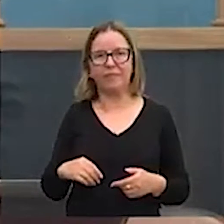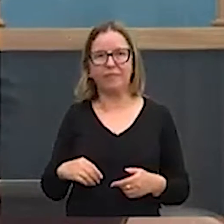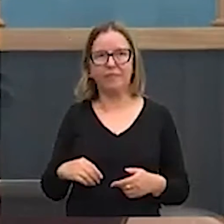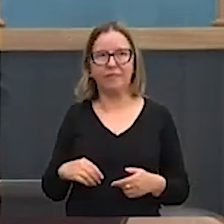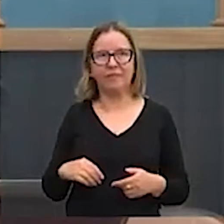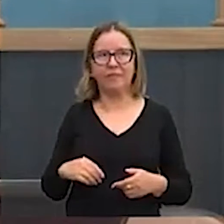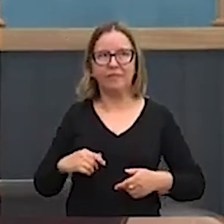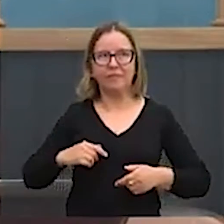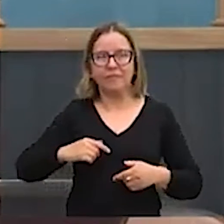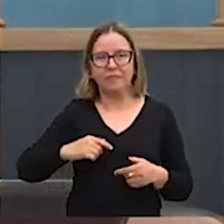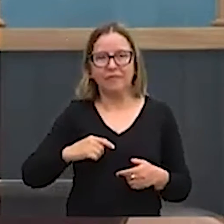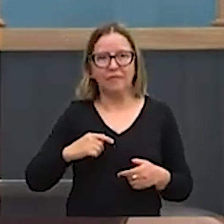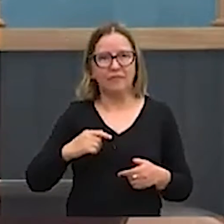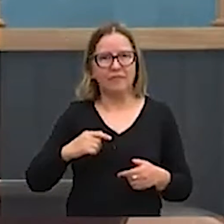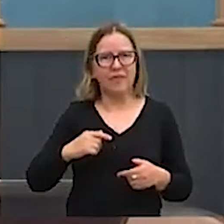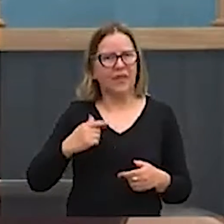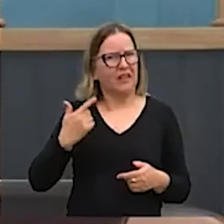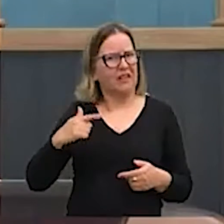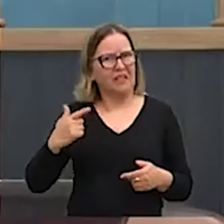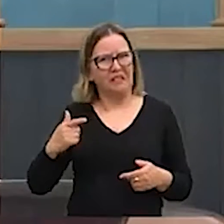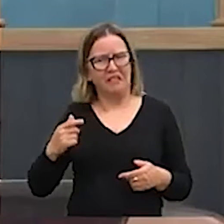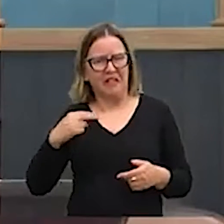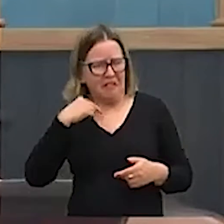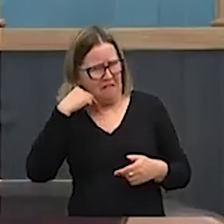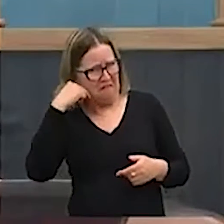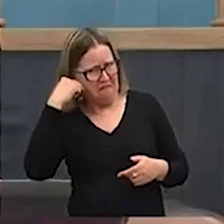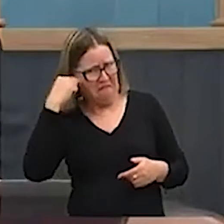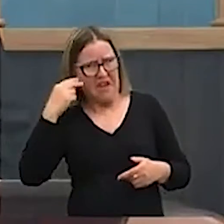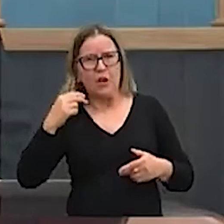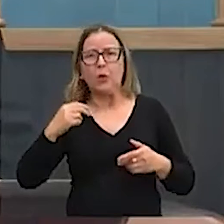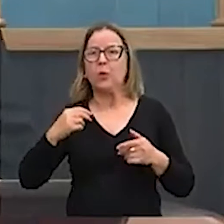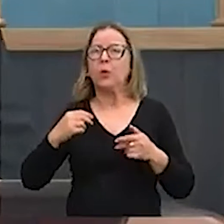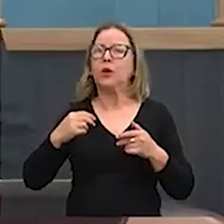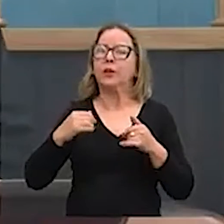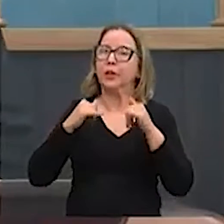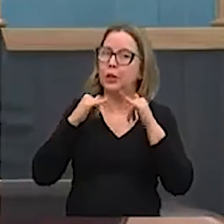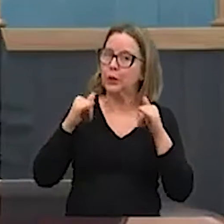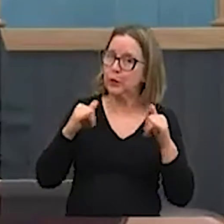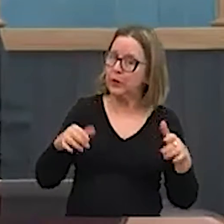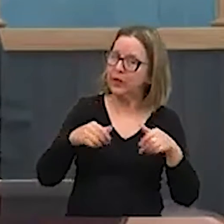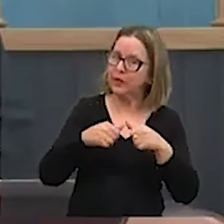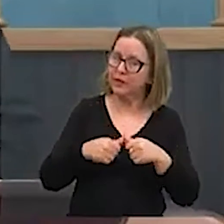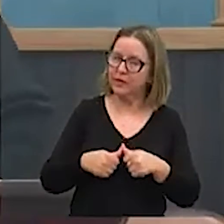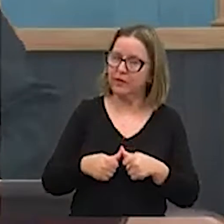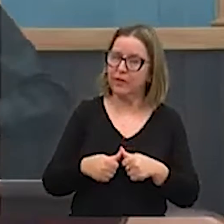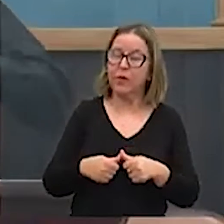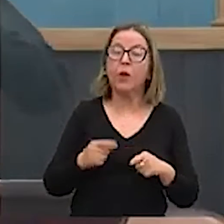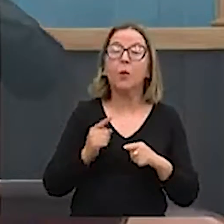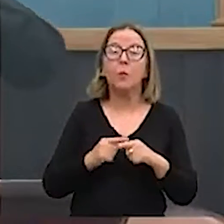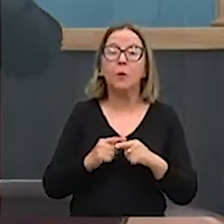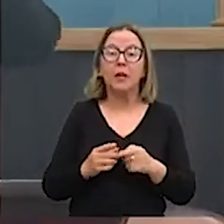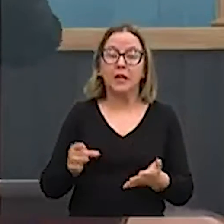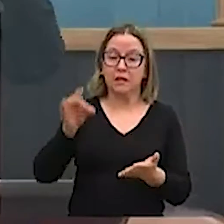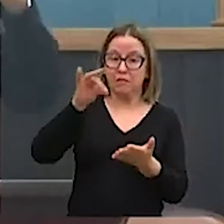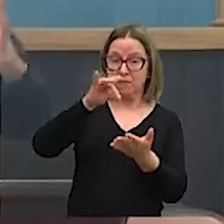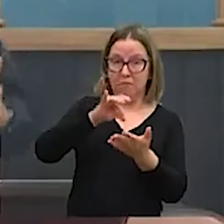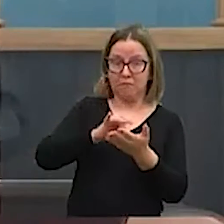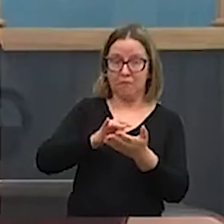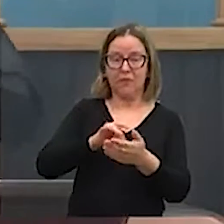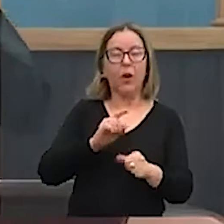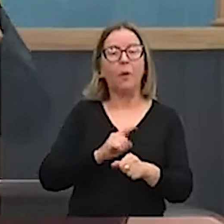nenhuma dificuldade de falar sobre isto, porque realmente foi um momento muito precioso e que o